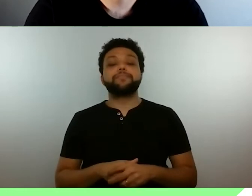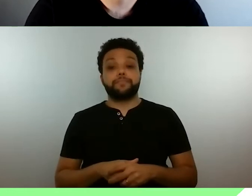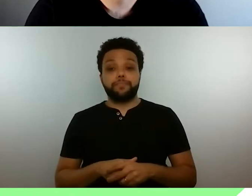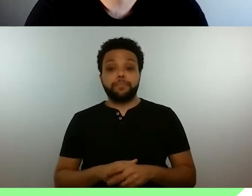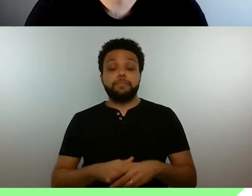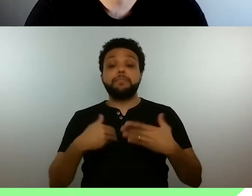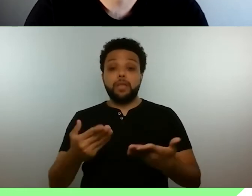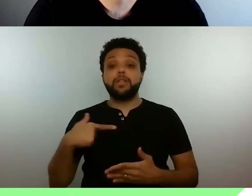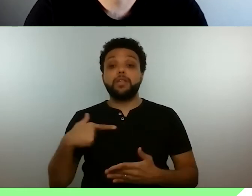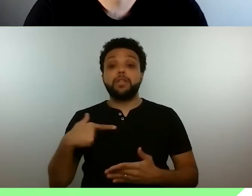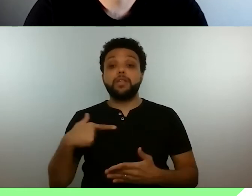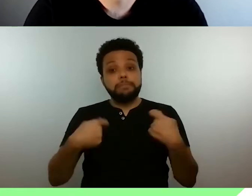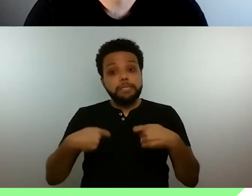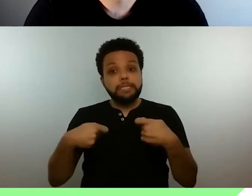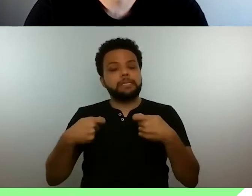ampliar, né?